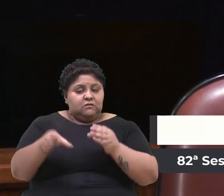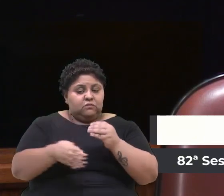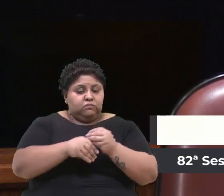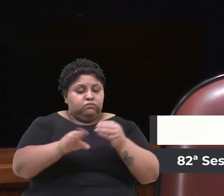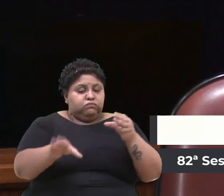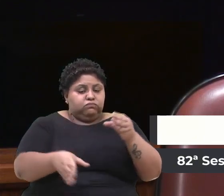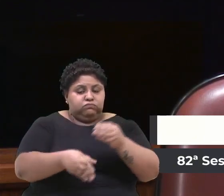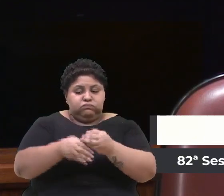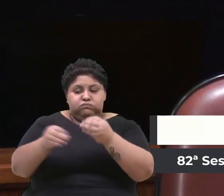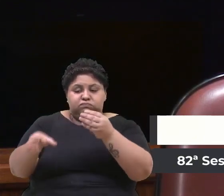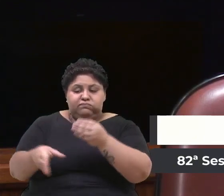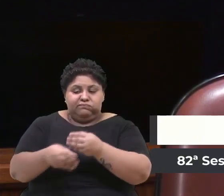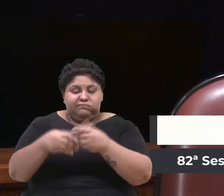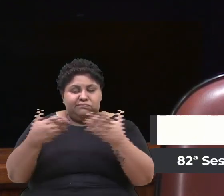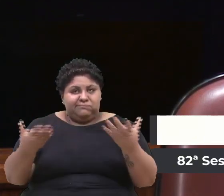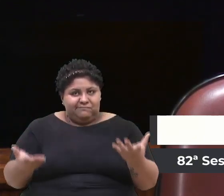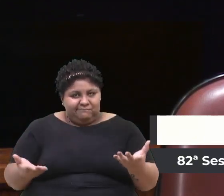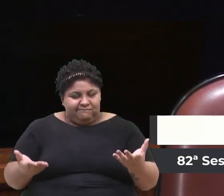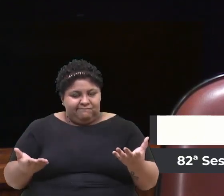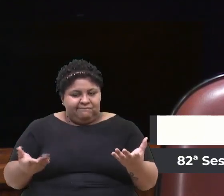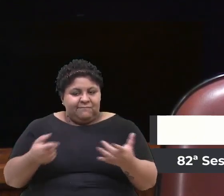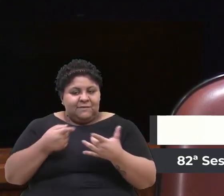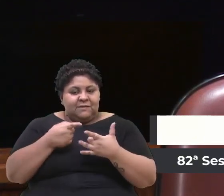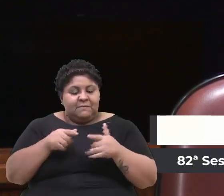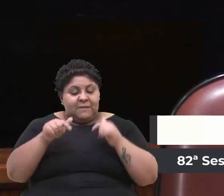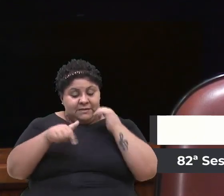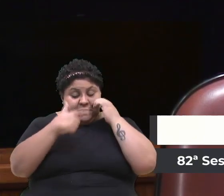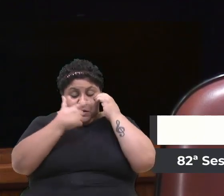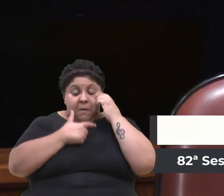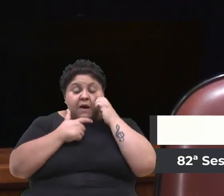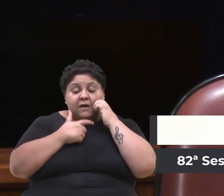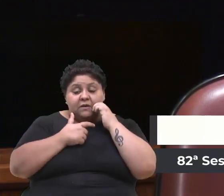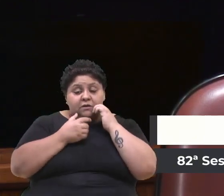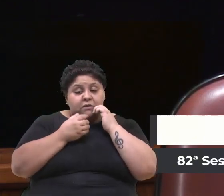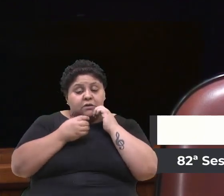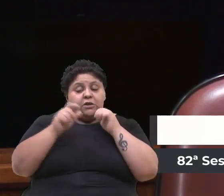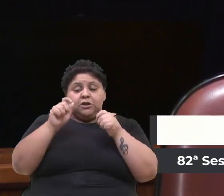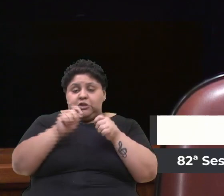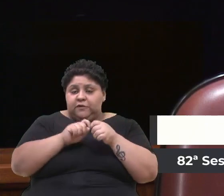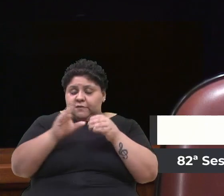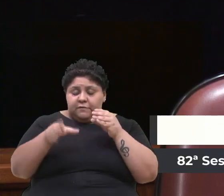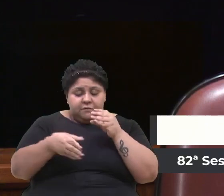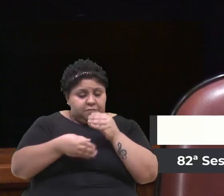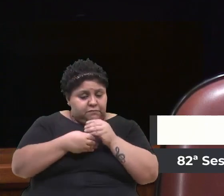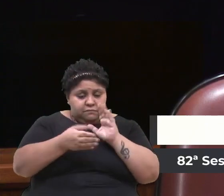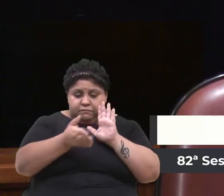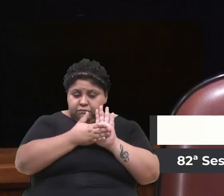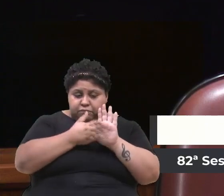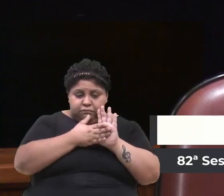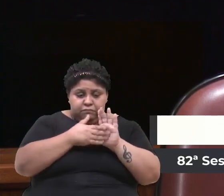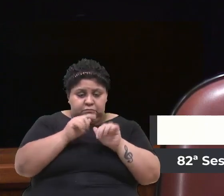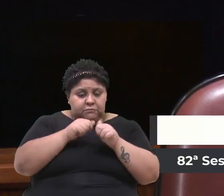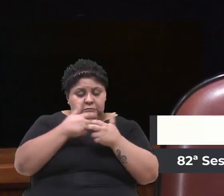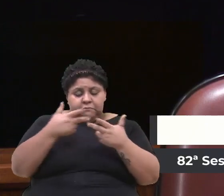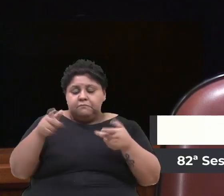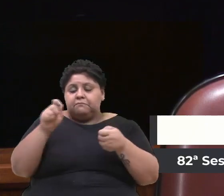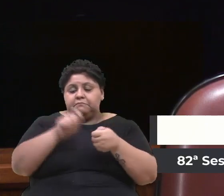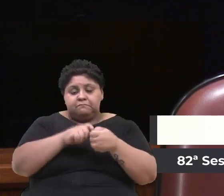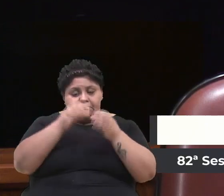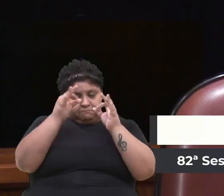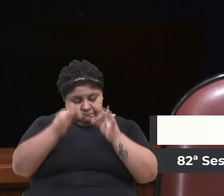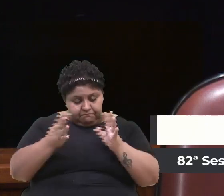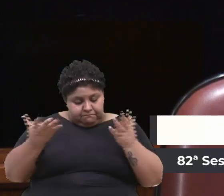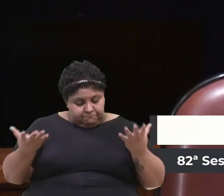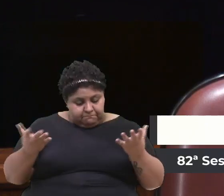né? Mas eu acho que tudo bem. Se tiver que fazer emenda, propor outras coisas mais adiante, fizemos. Eu